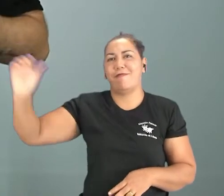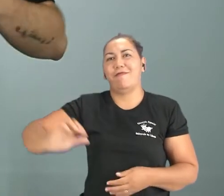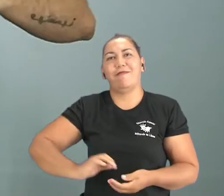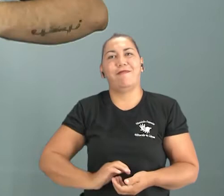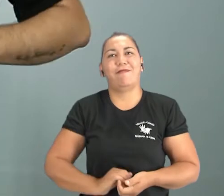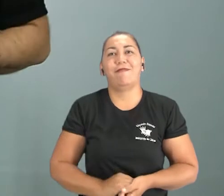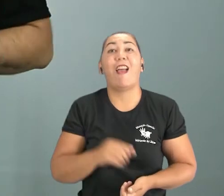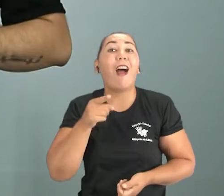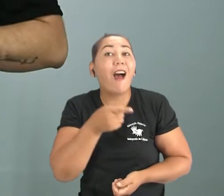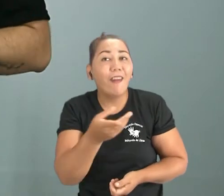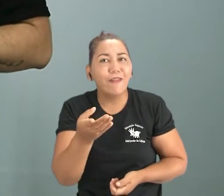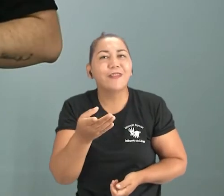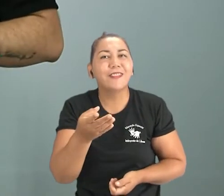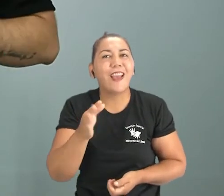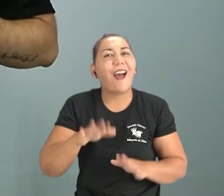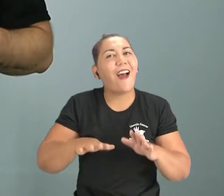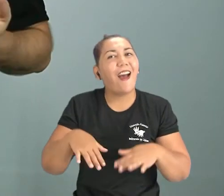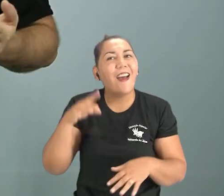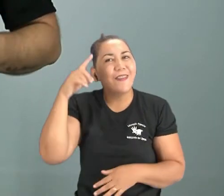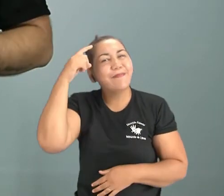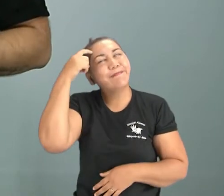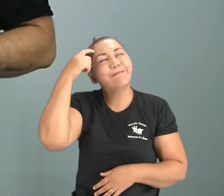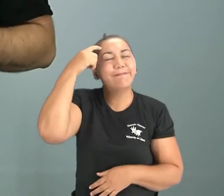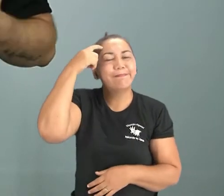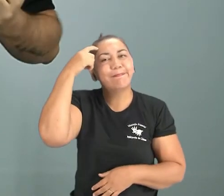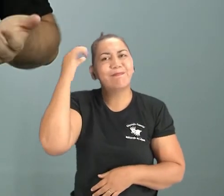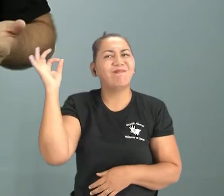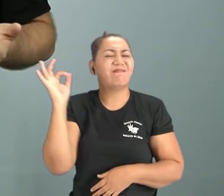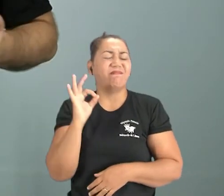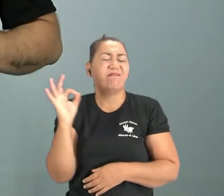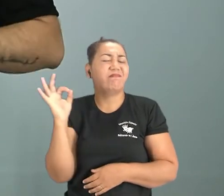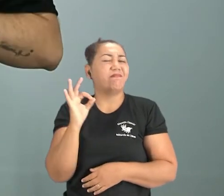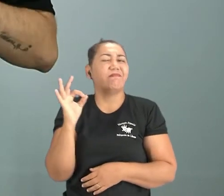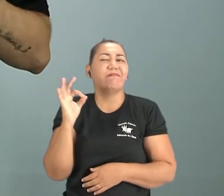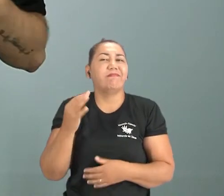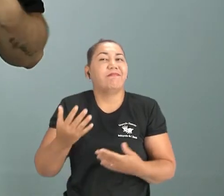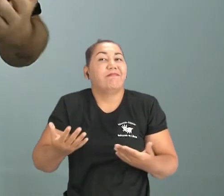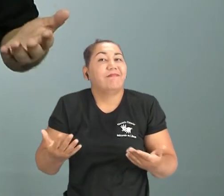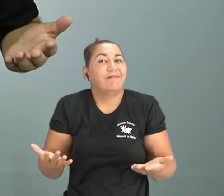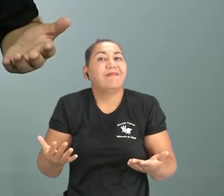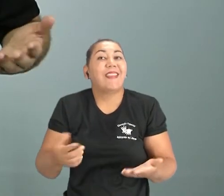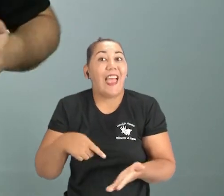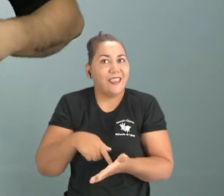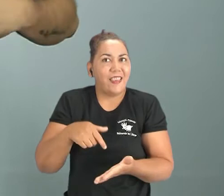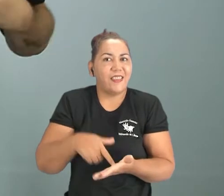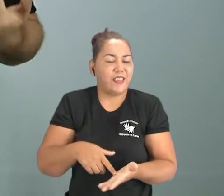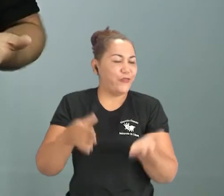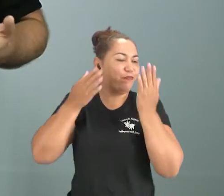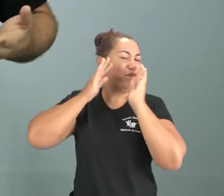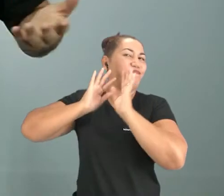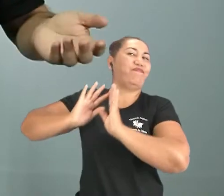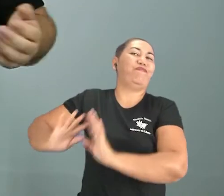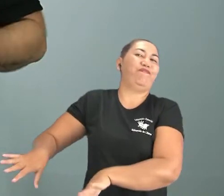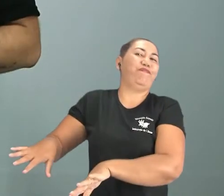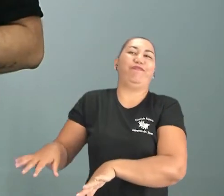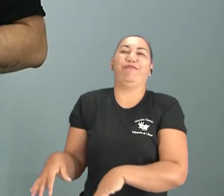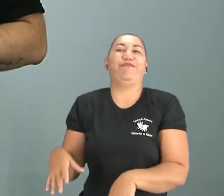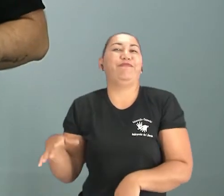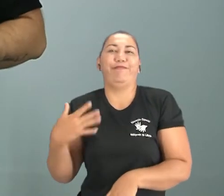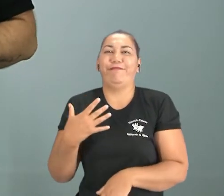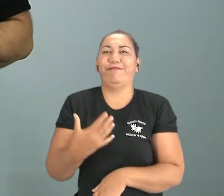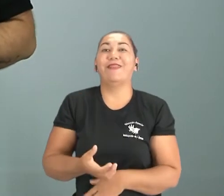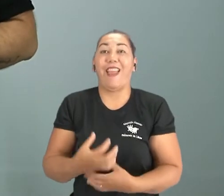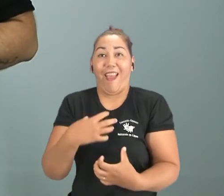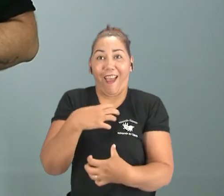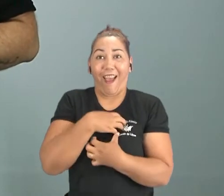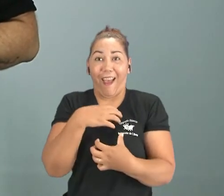e você aí né às vezes pensando lá eu não sou ninguém e o saci não tá nem aí ele se sente e ele